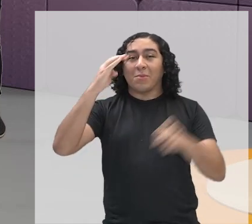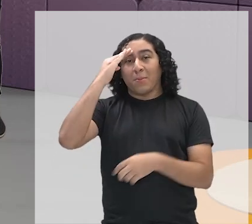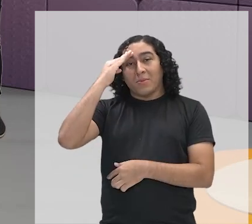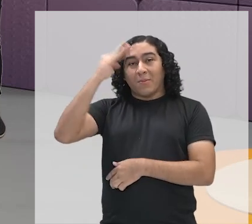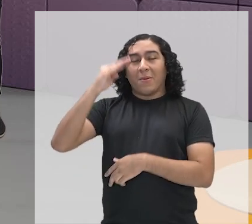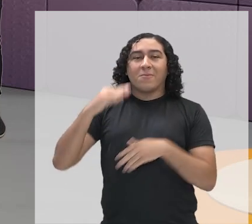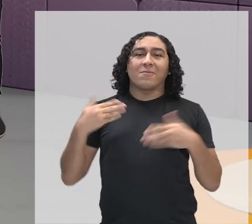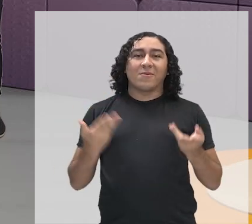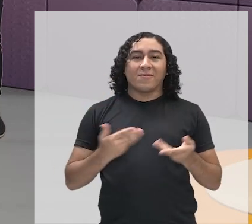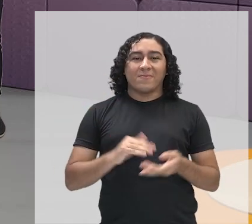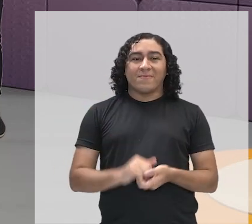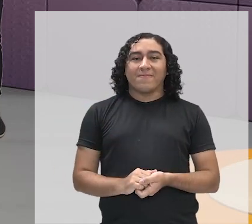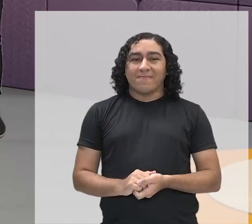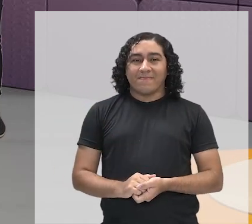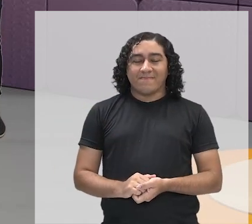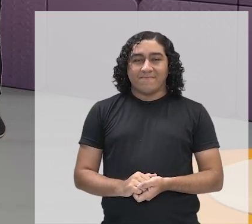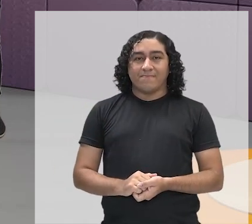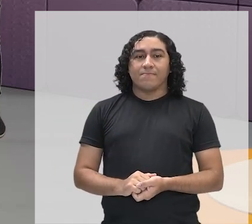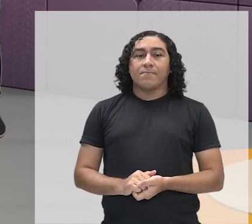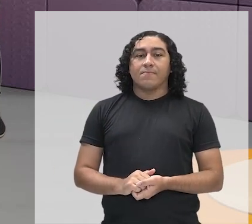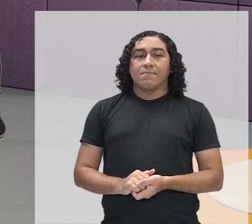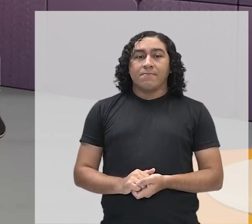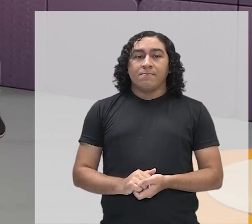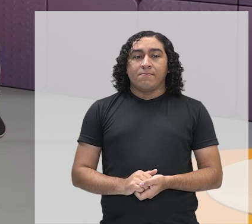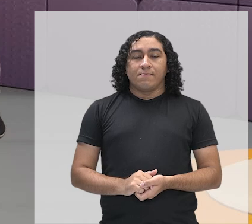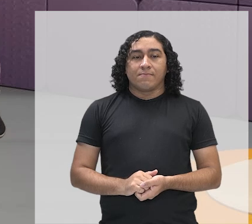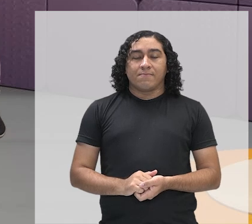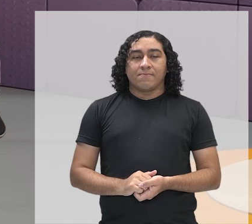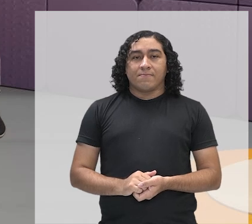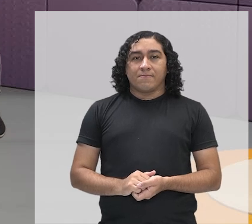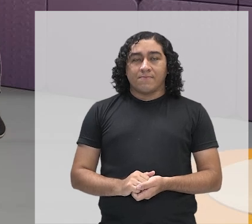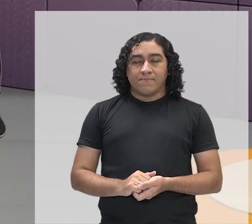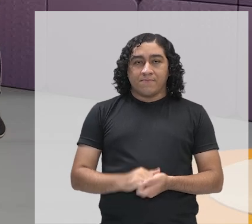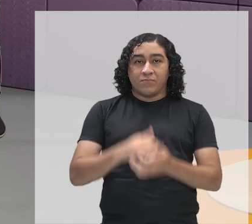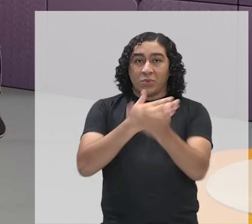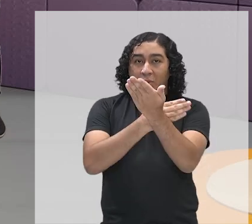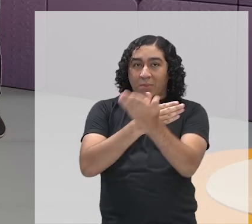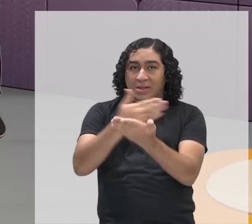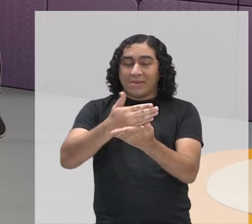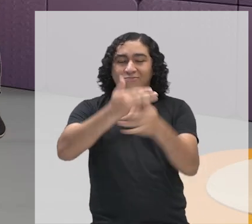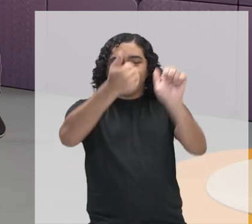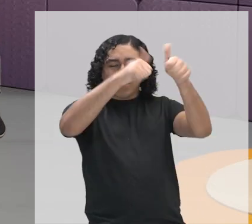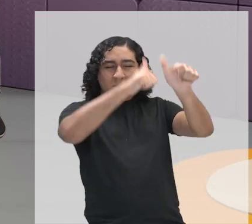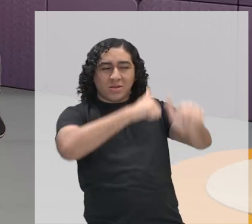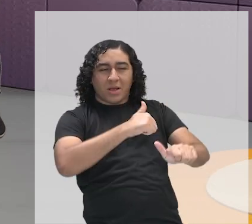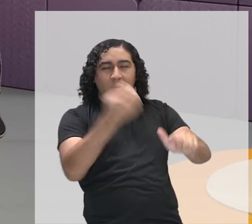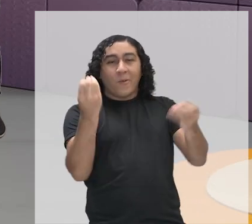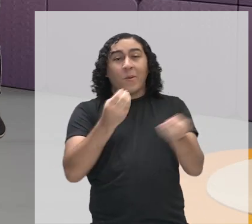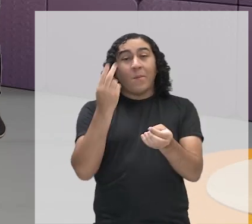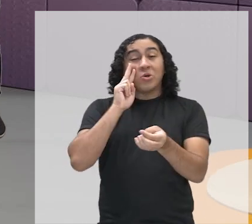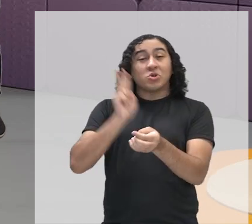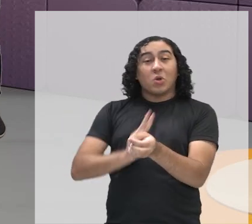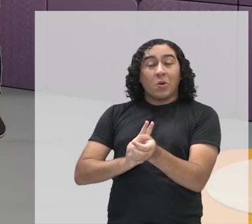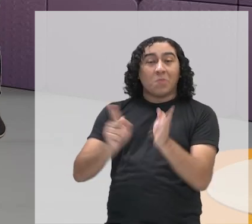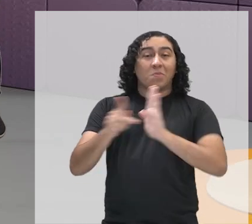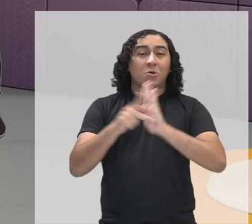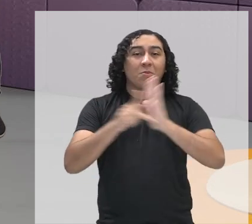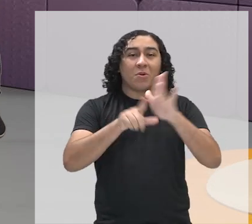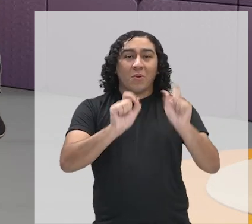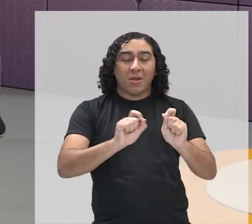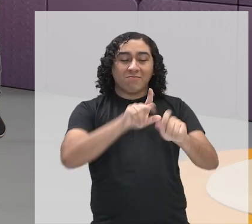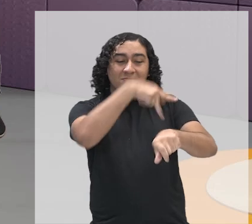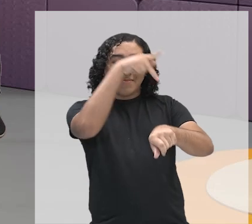é, então, né, começar a desvendar esses mistérios, a história, então, do quê? Da